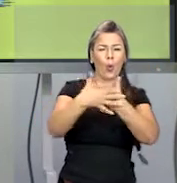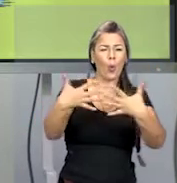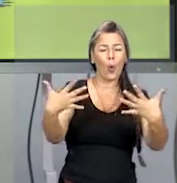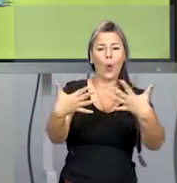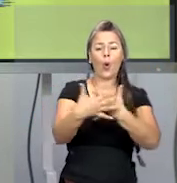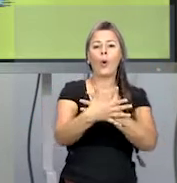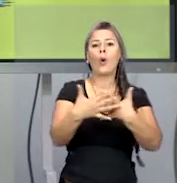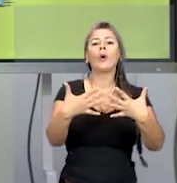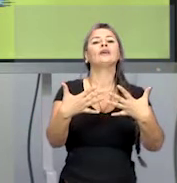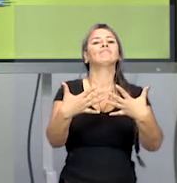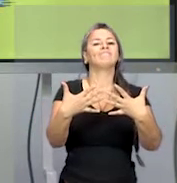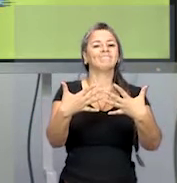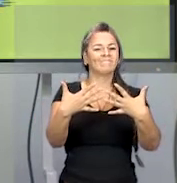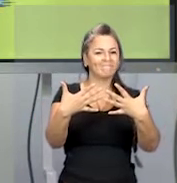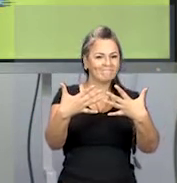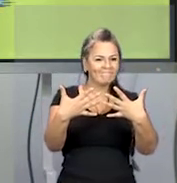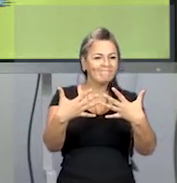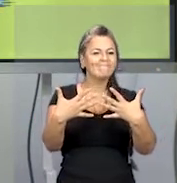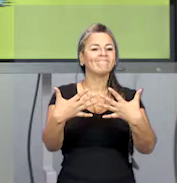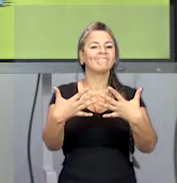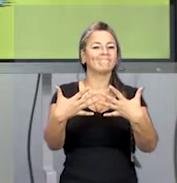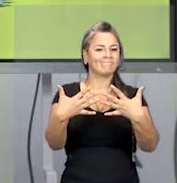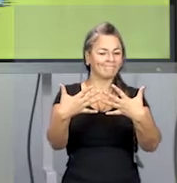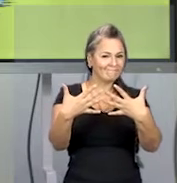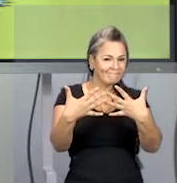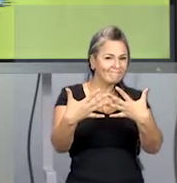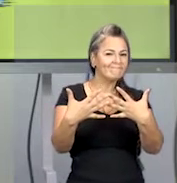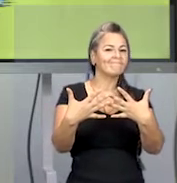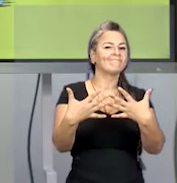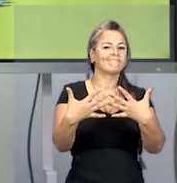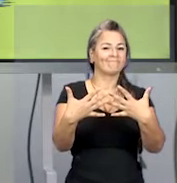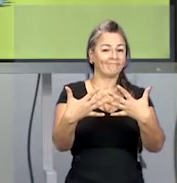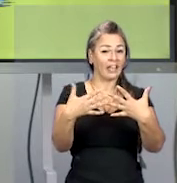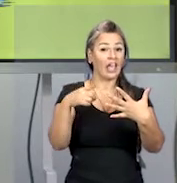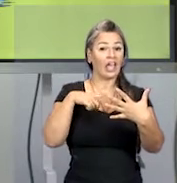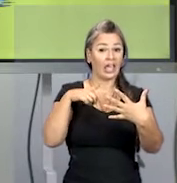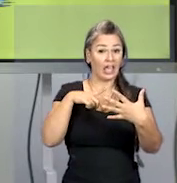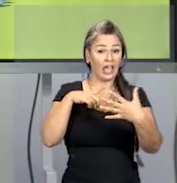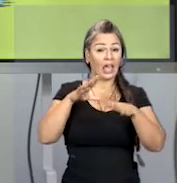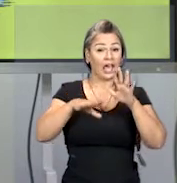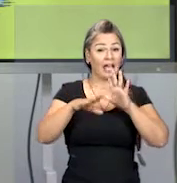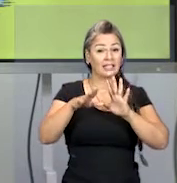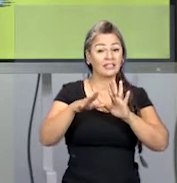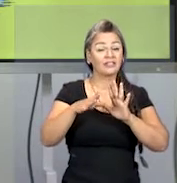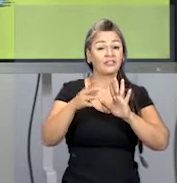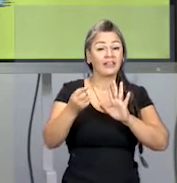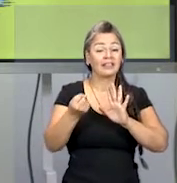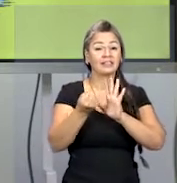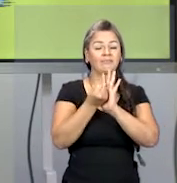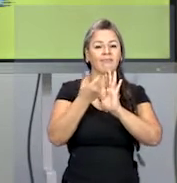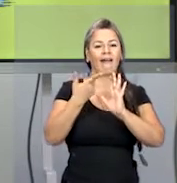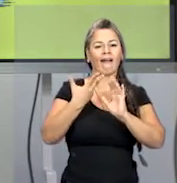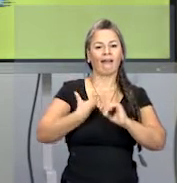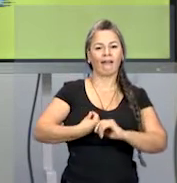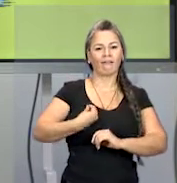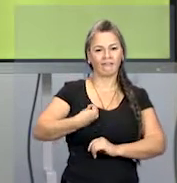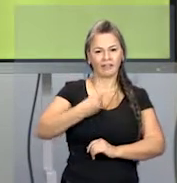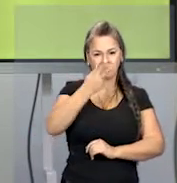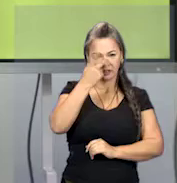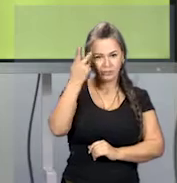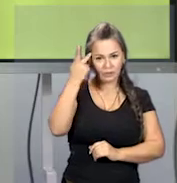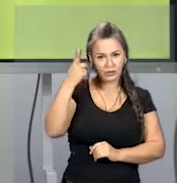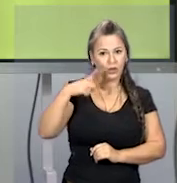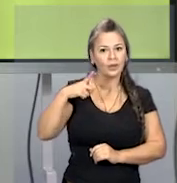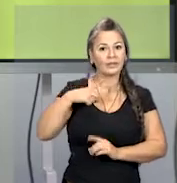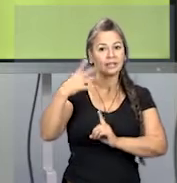várias informações que vamos recebendo que isso acaba impactando na vida dos indivíduos, esse modo acelerado.